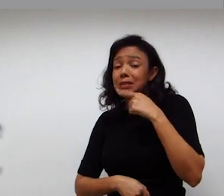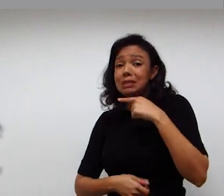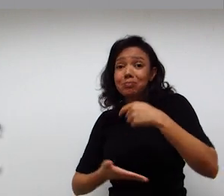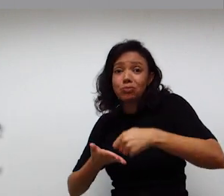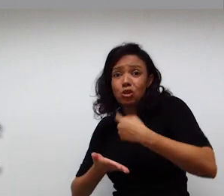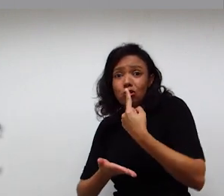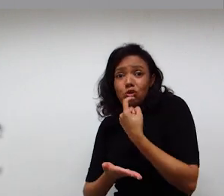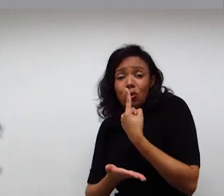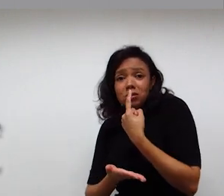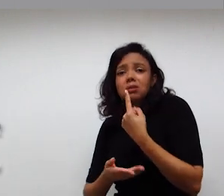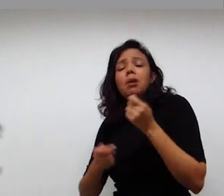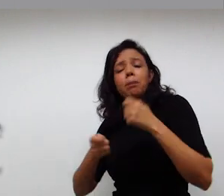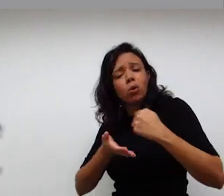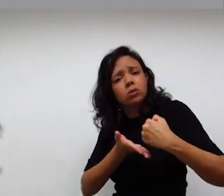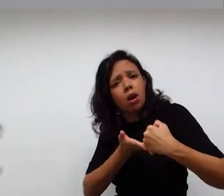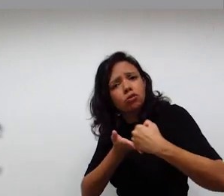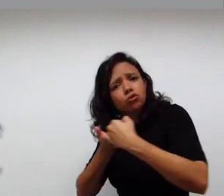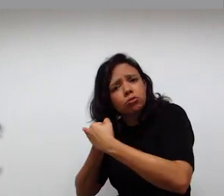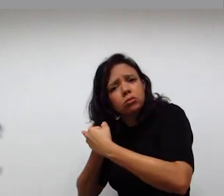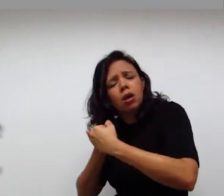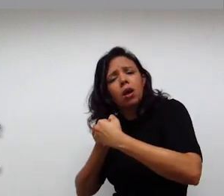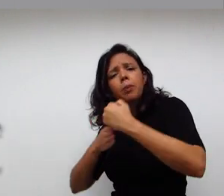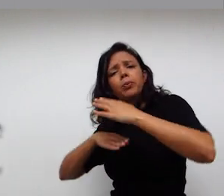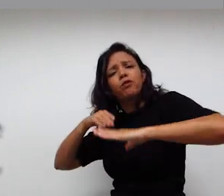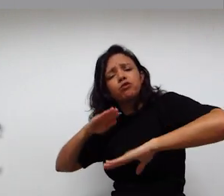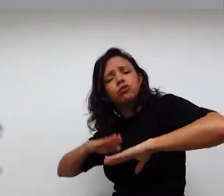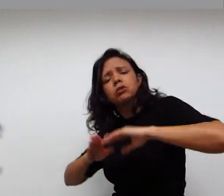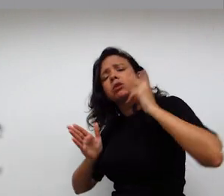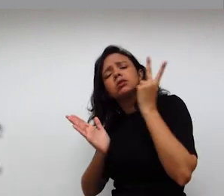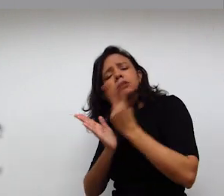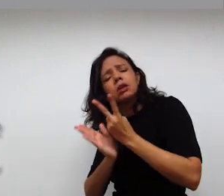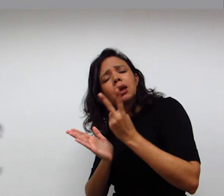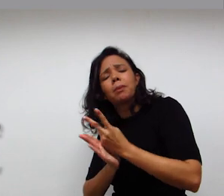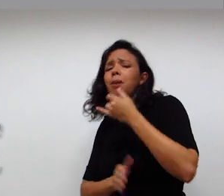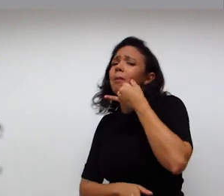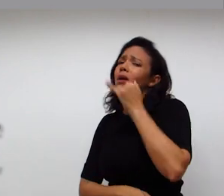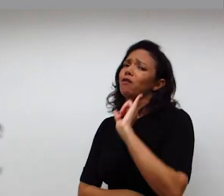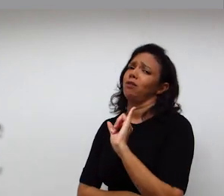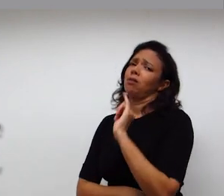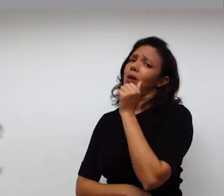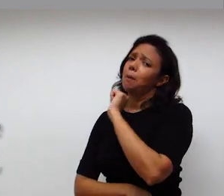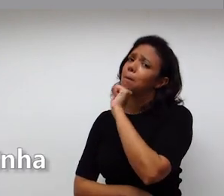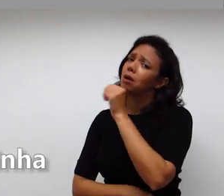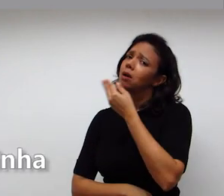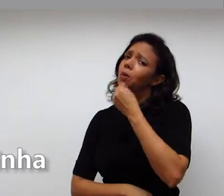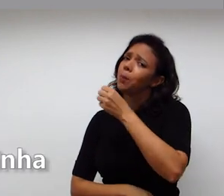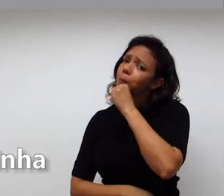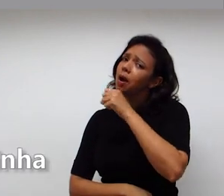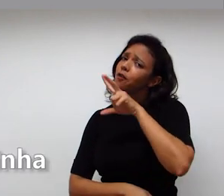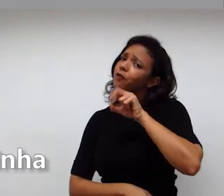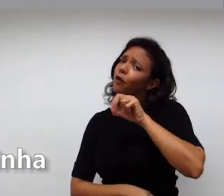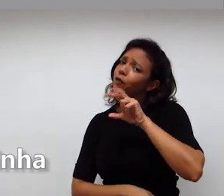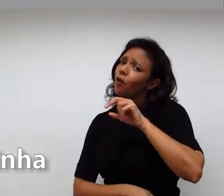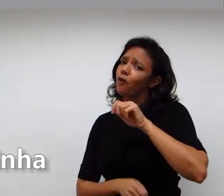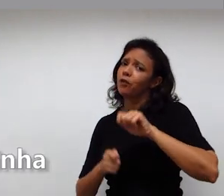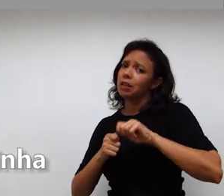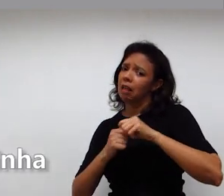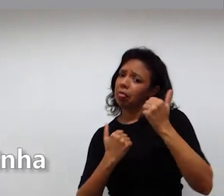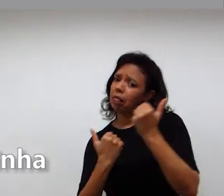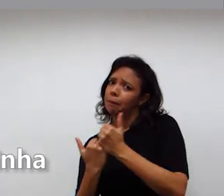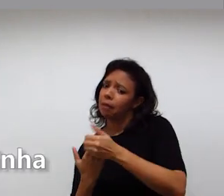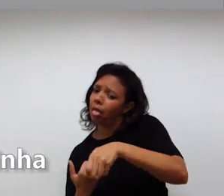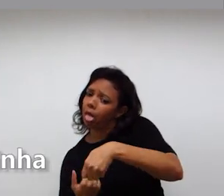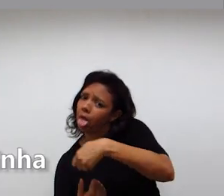importante evitar que sempre esse pai, essa mãe, esse avó faça pela criança. Pensando no uso